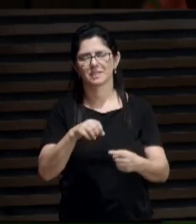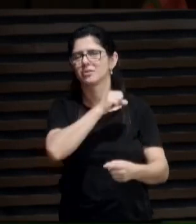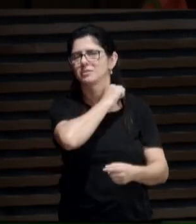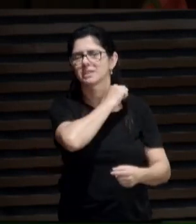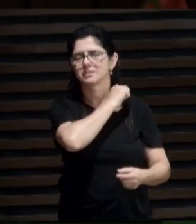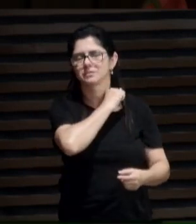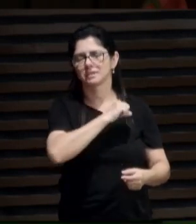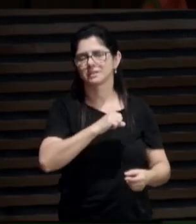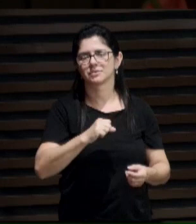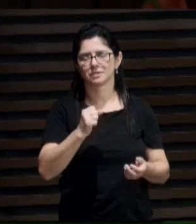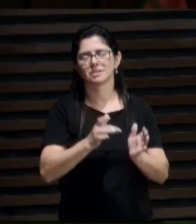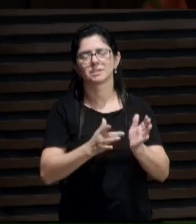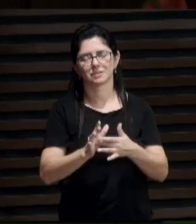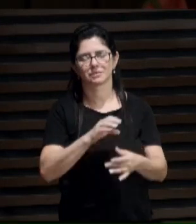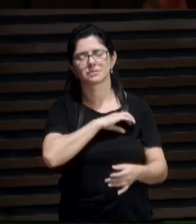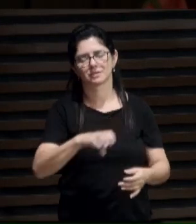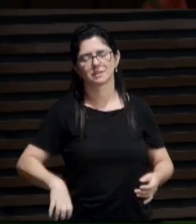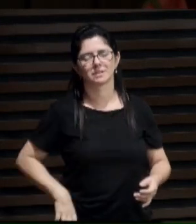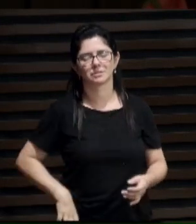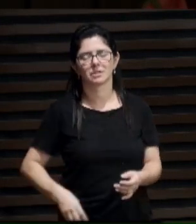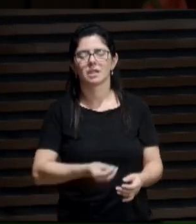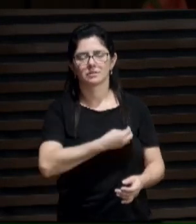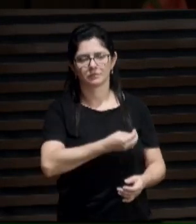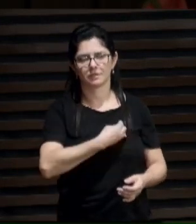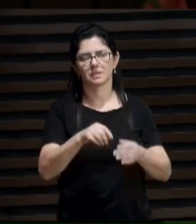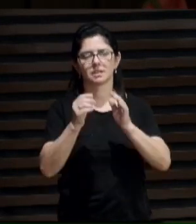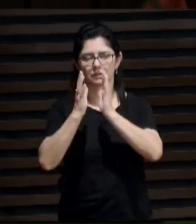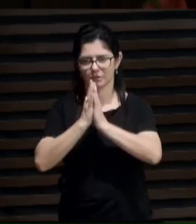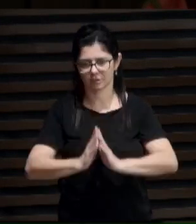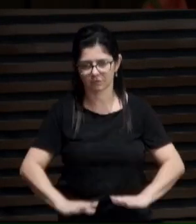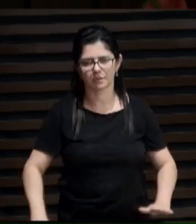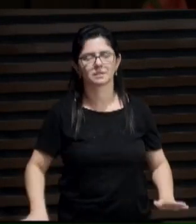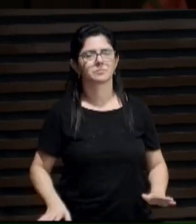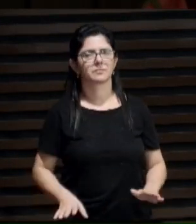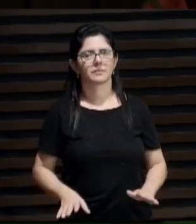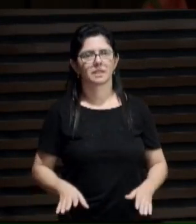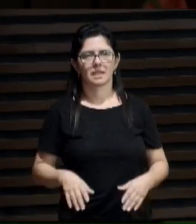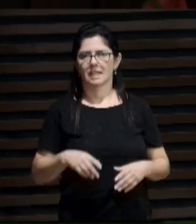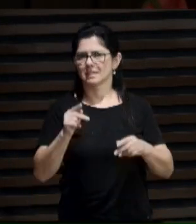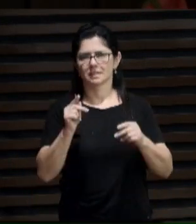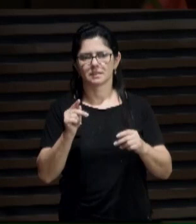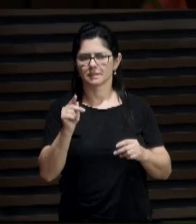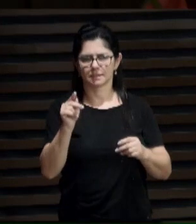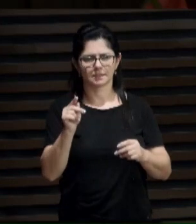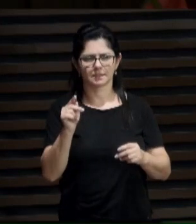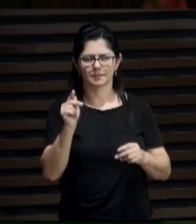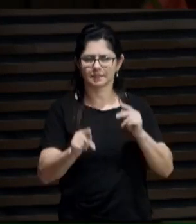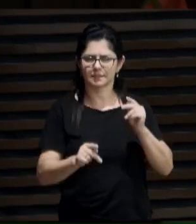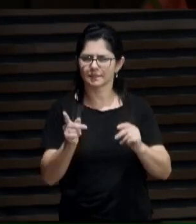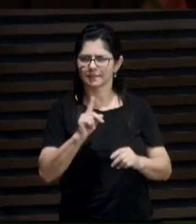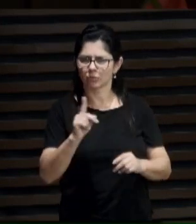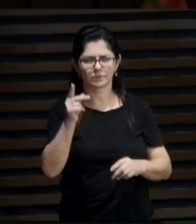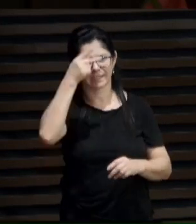Cristo na vida do adorador, este não está adorando ao Deus verdadeiro, mas a